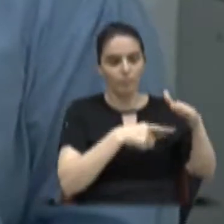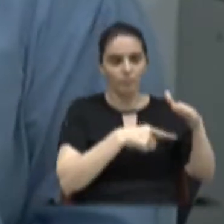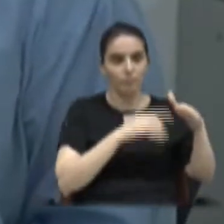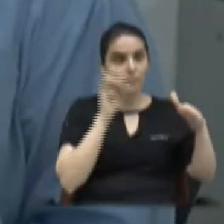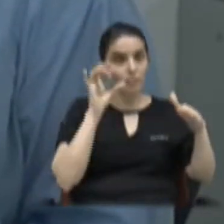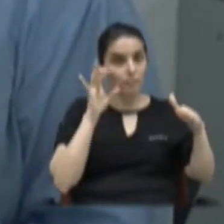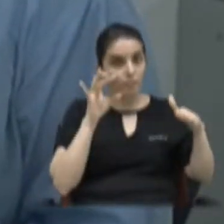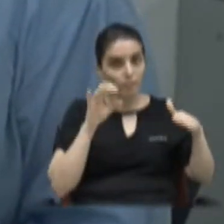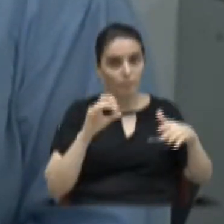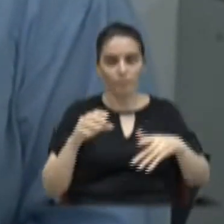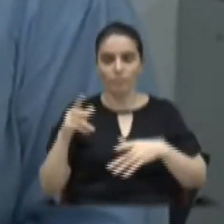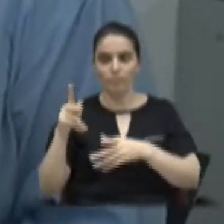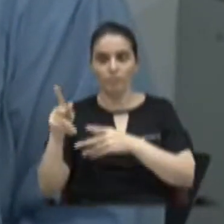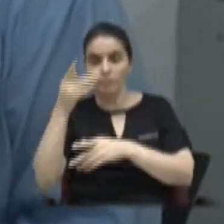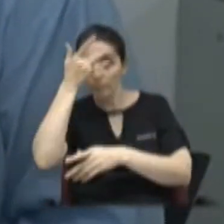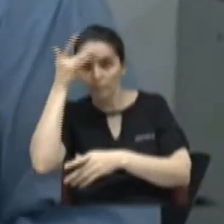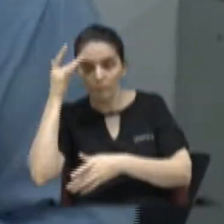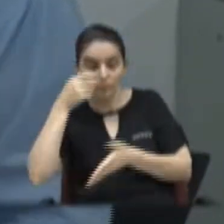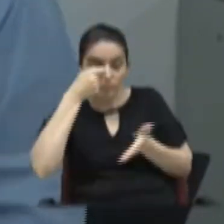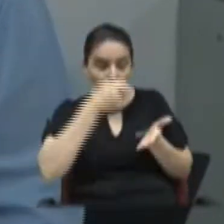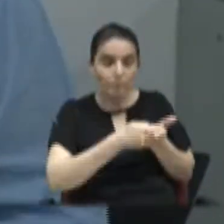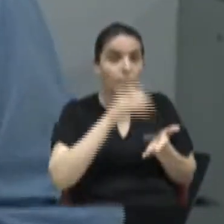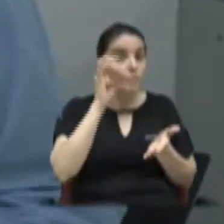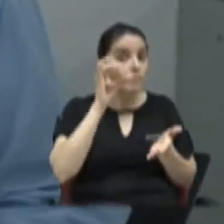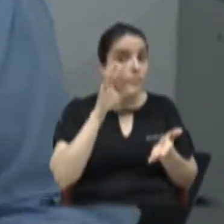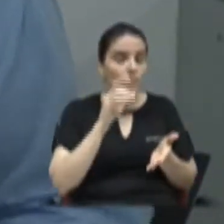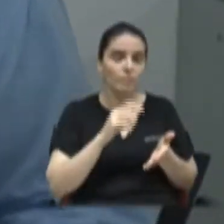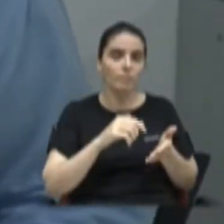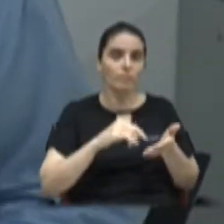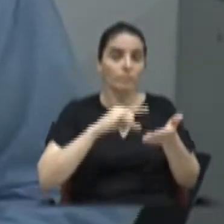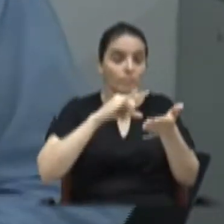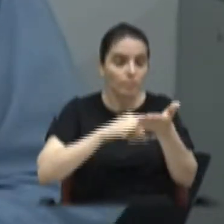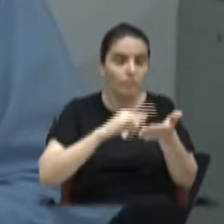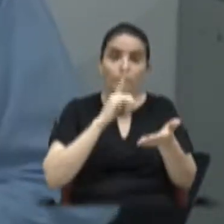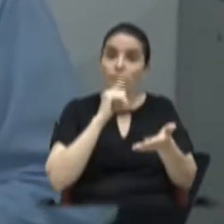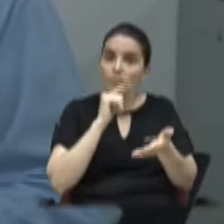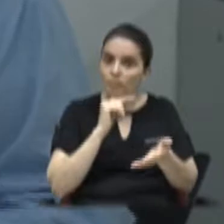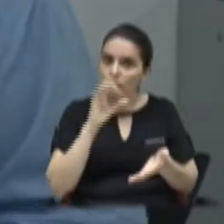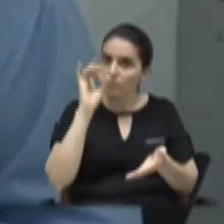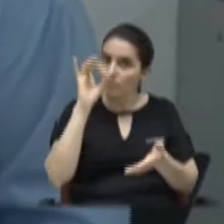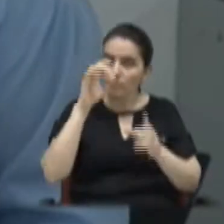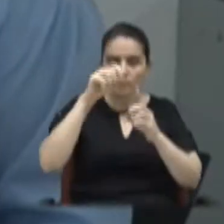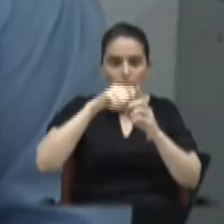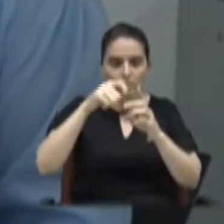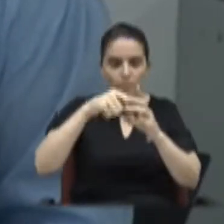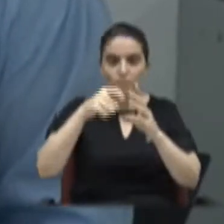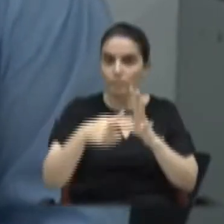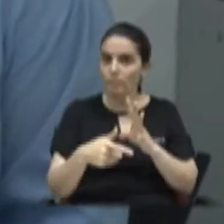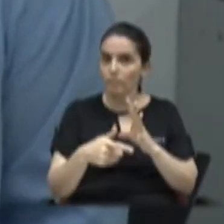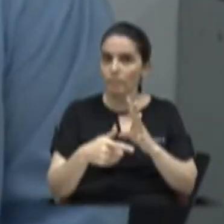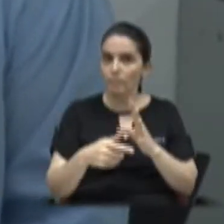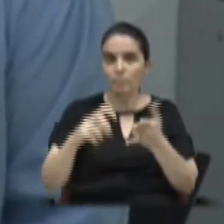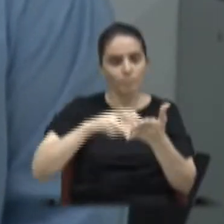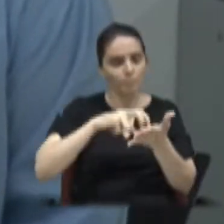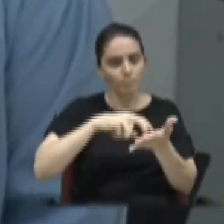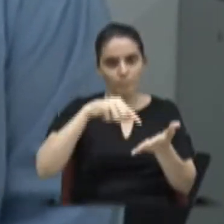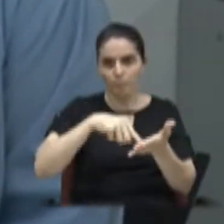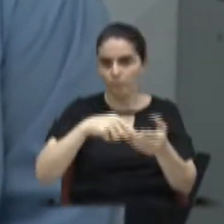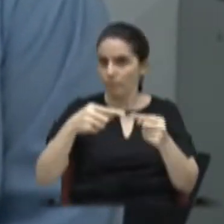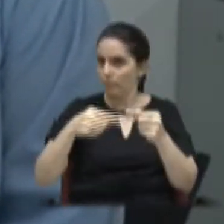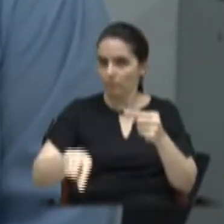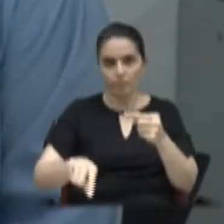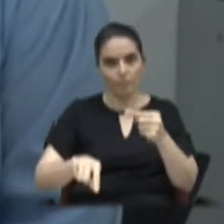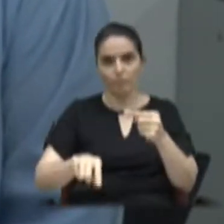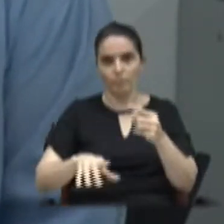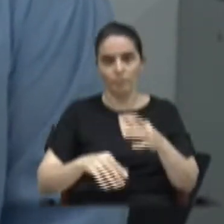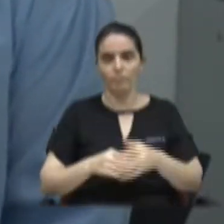ó. Já temos aqui. Eu fui procurado hoje por um munícipe que na segunda vara de Limeira